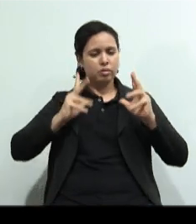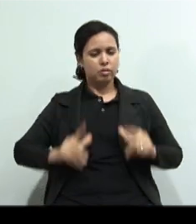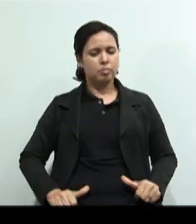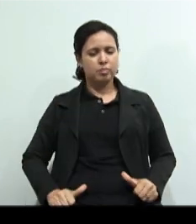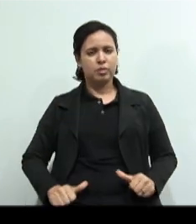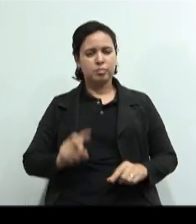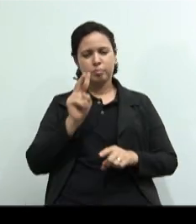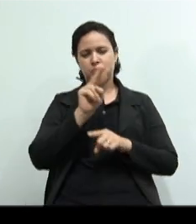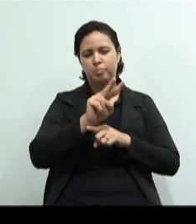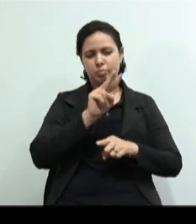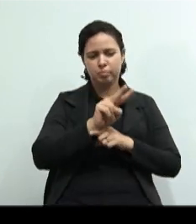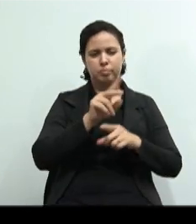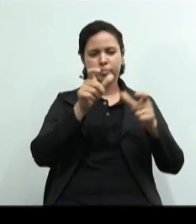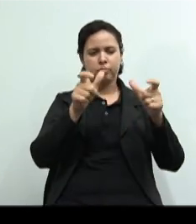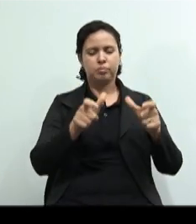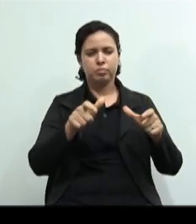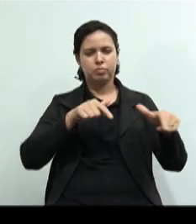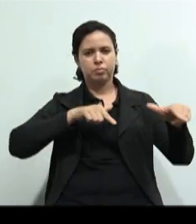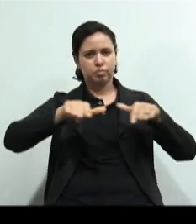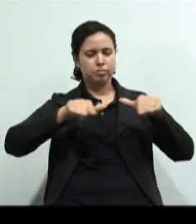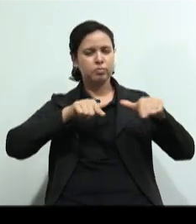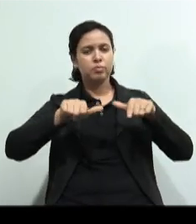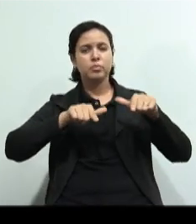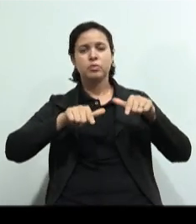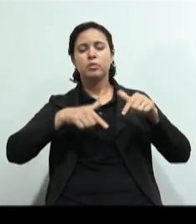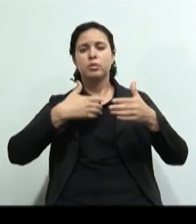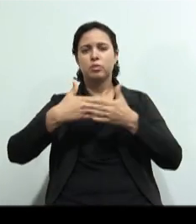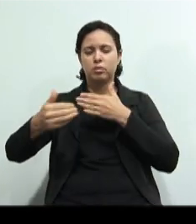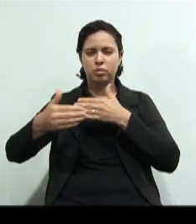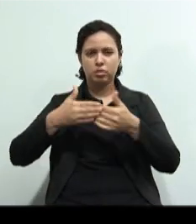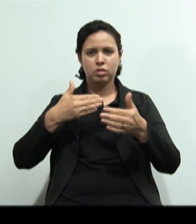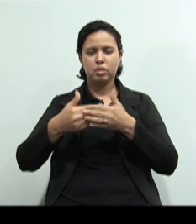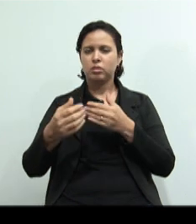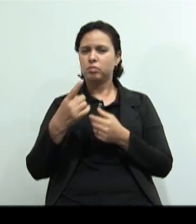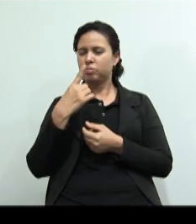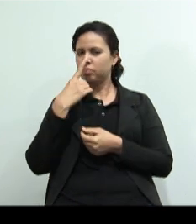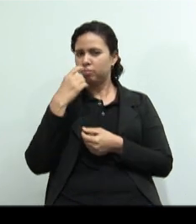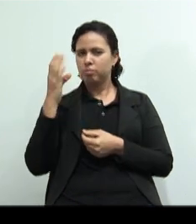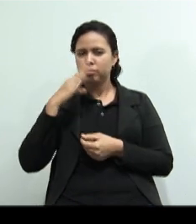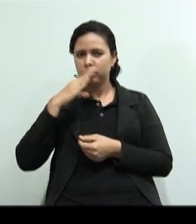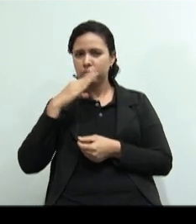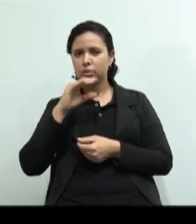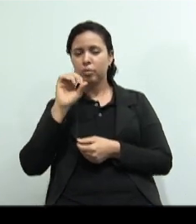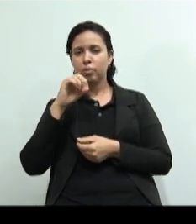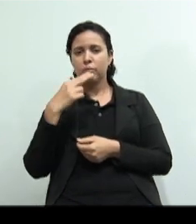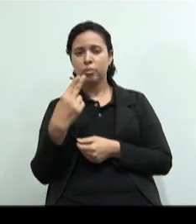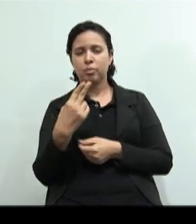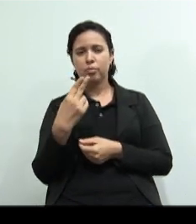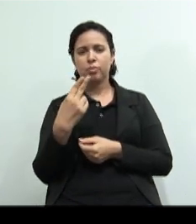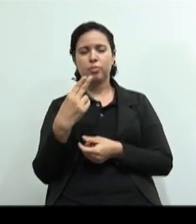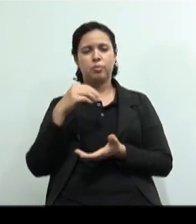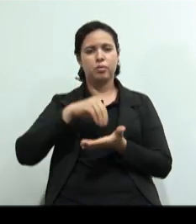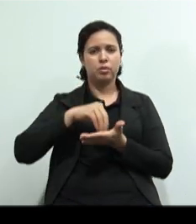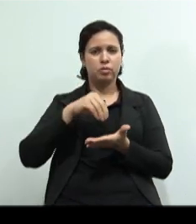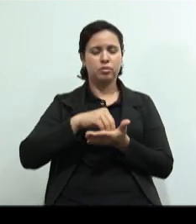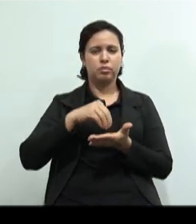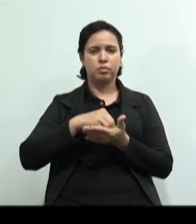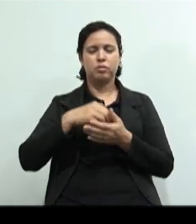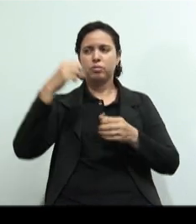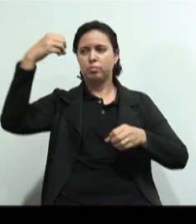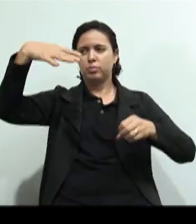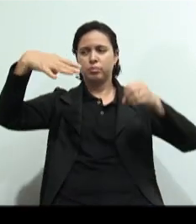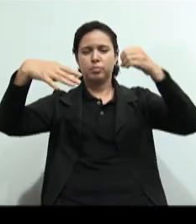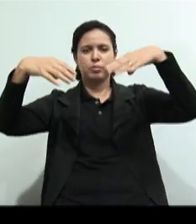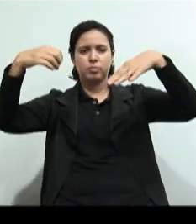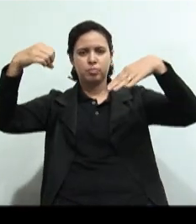trabalho. Qualquer elemento que possa causar algum desconforto, como mau cheiro ou até mesmo a falha na iluminação. O resultado